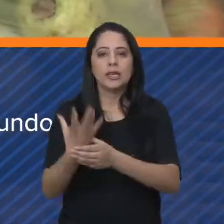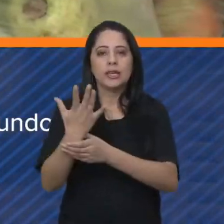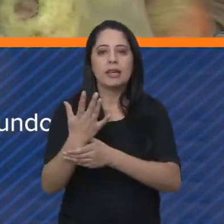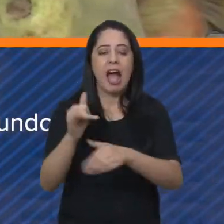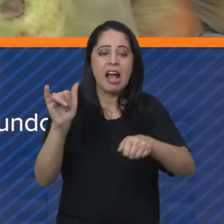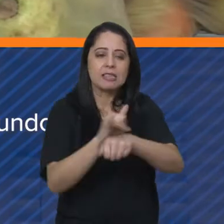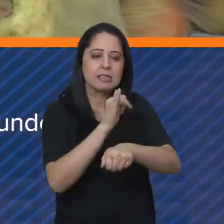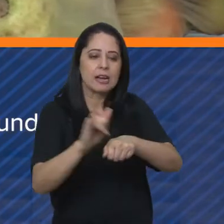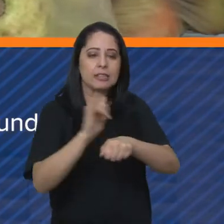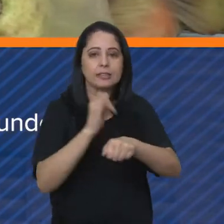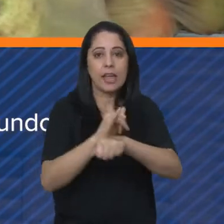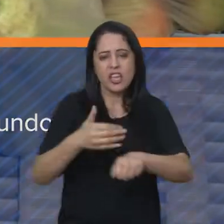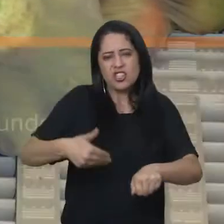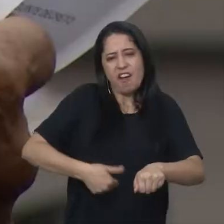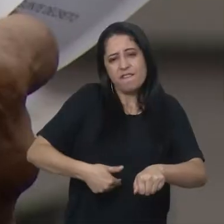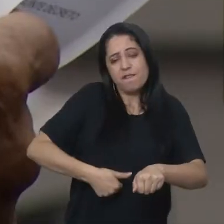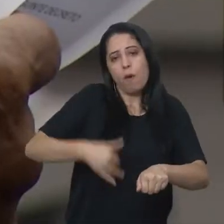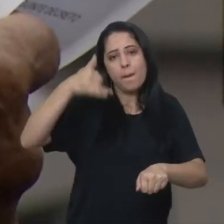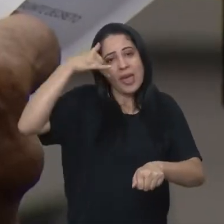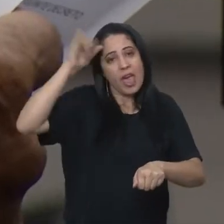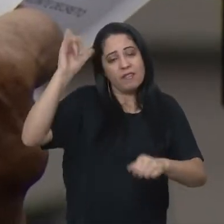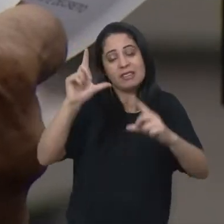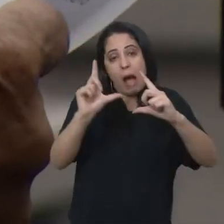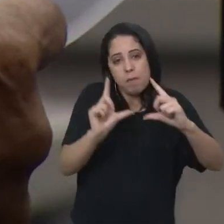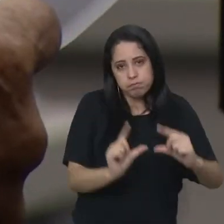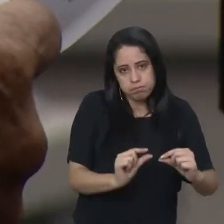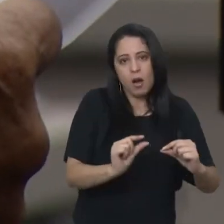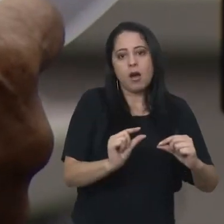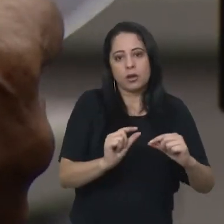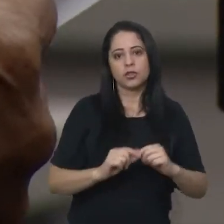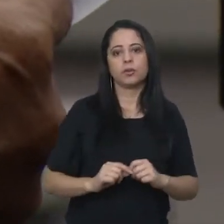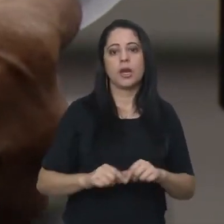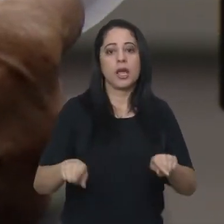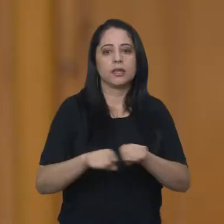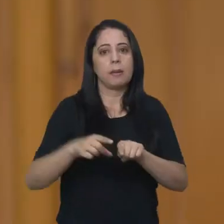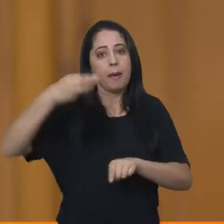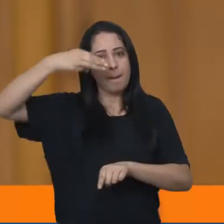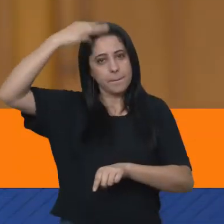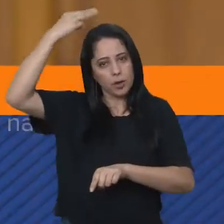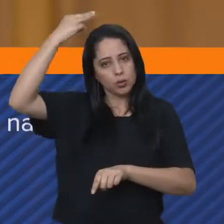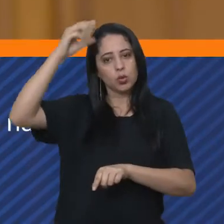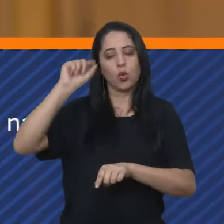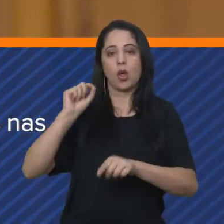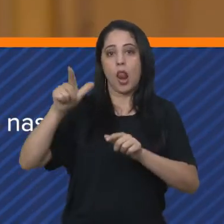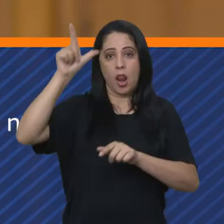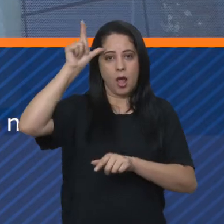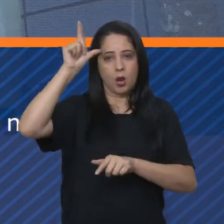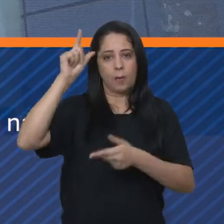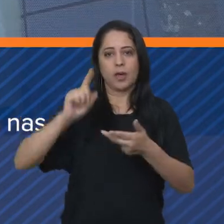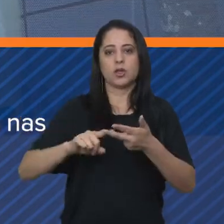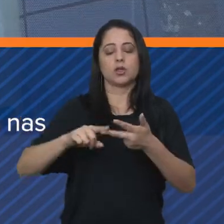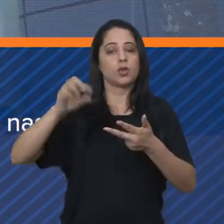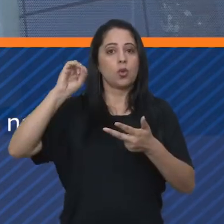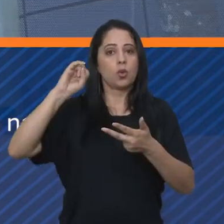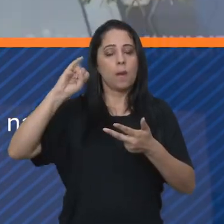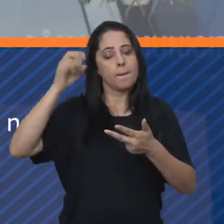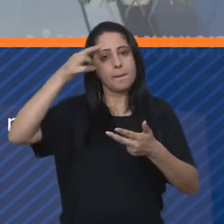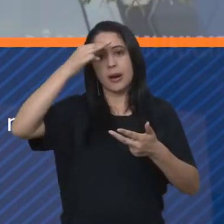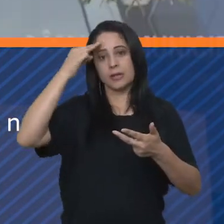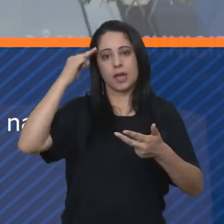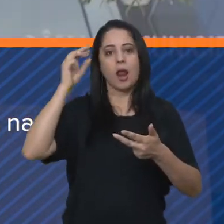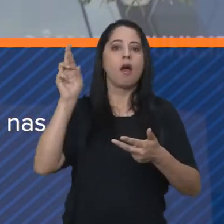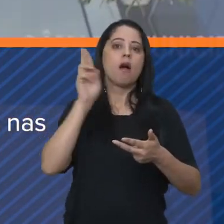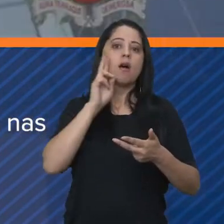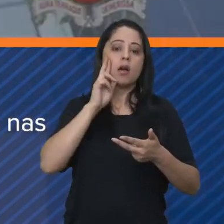Fundo Municipal de Combate à Fome. Ainda segue na pauta o projeto dos vereadores Milton Vieira Filho, Lino Bispo,